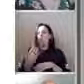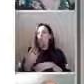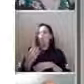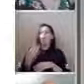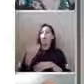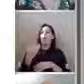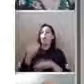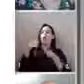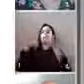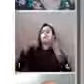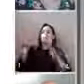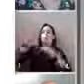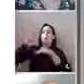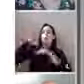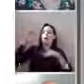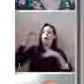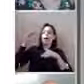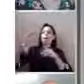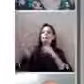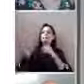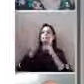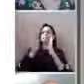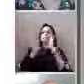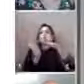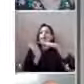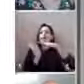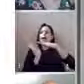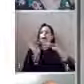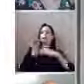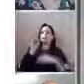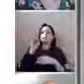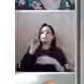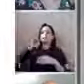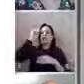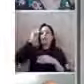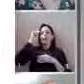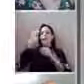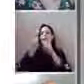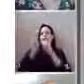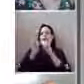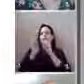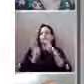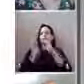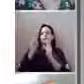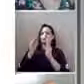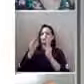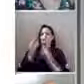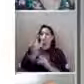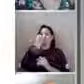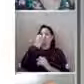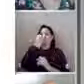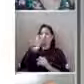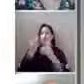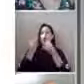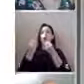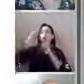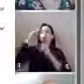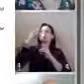de itálico, de negrito, tudo isso com vistas a facilitar a vida do